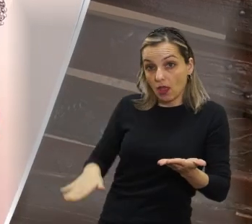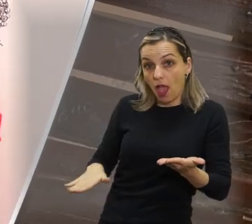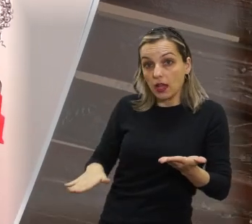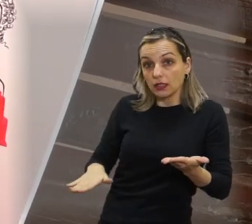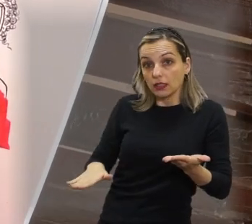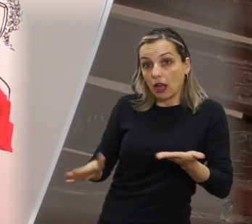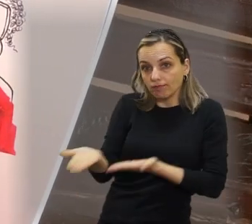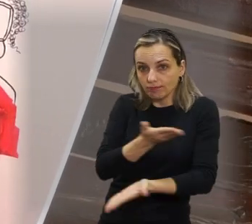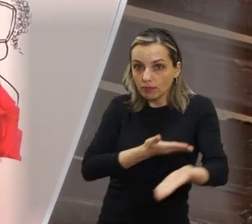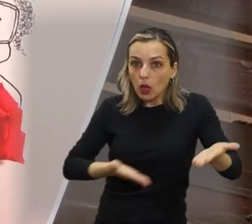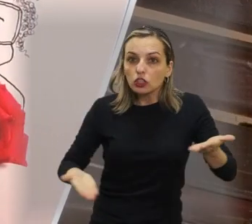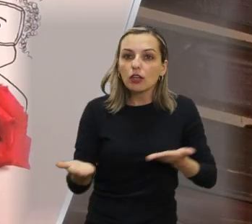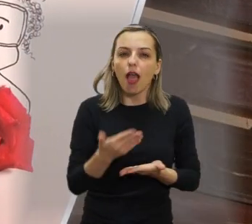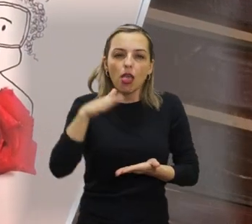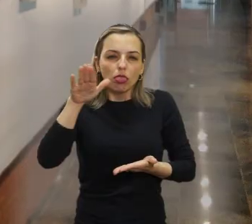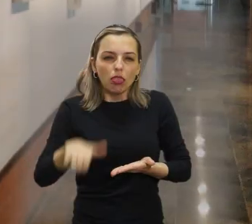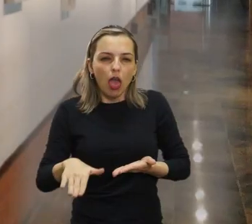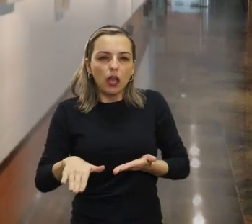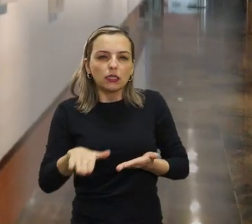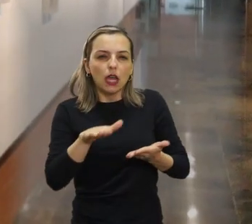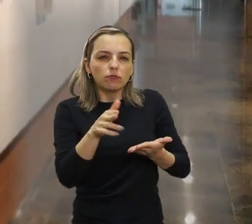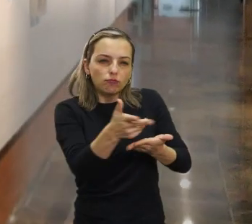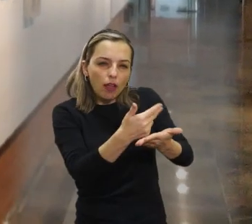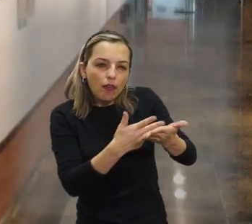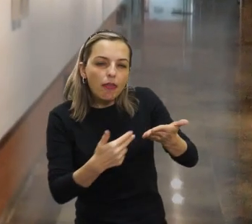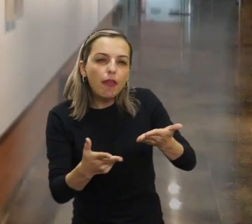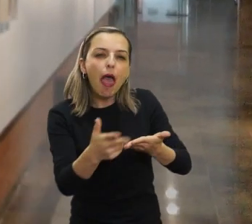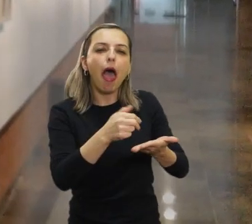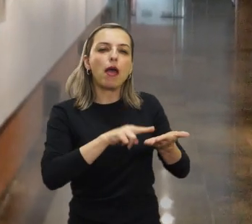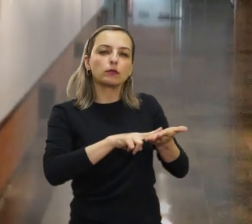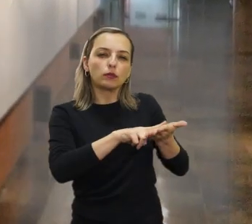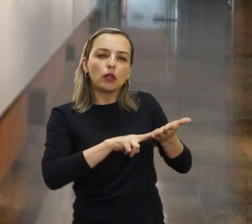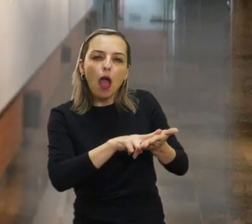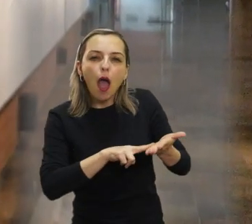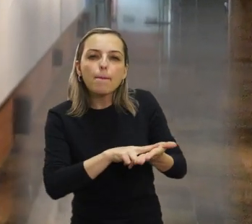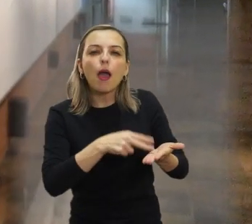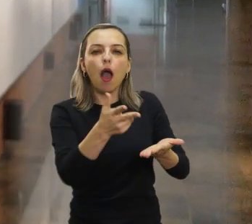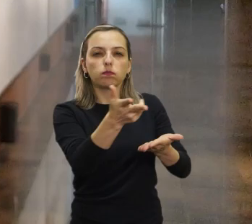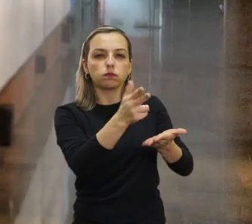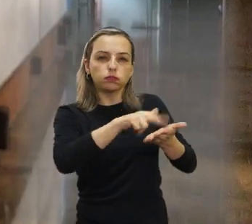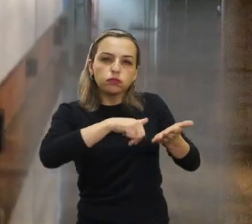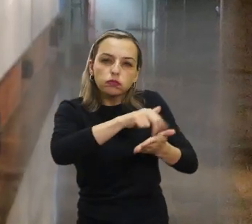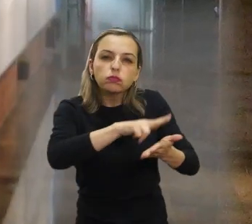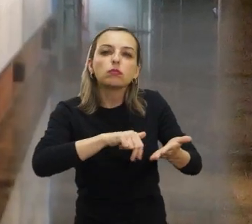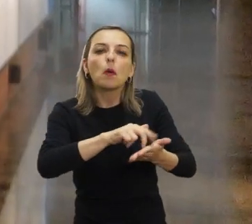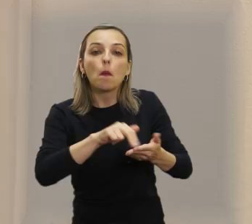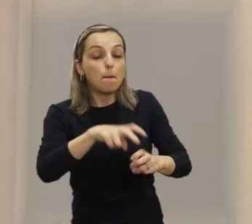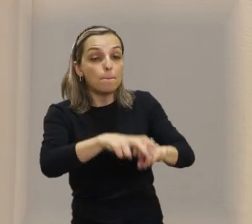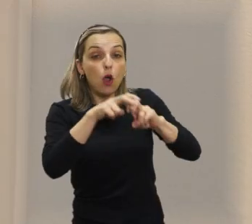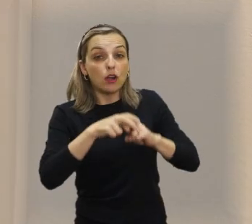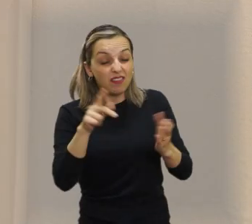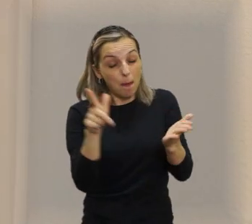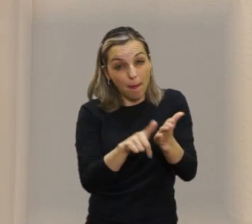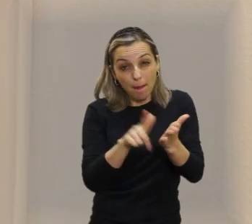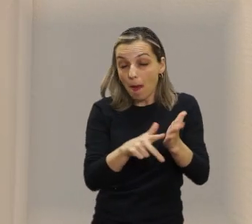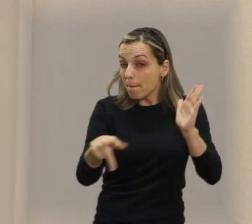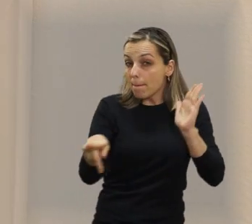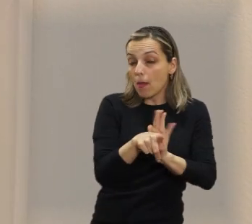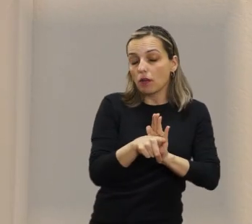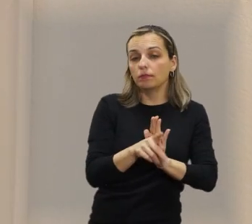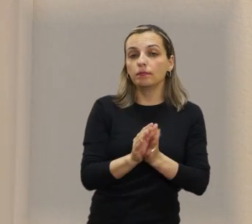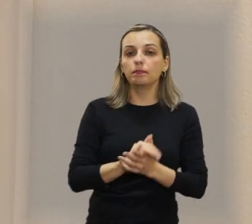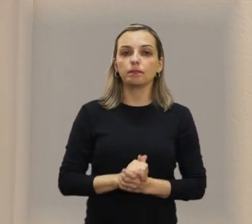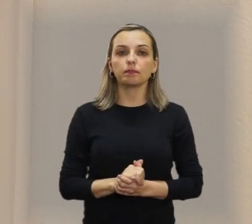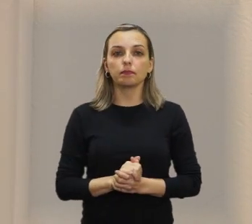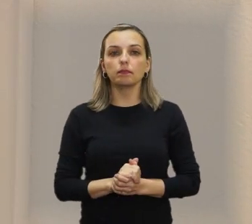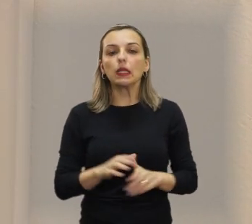um livro onde a criança possa desenhar, rabiscar, pintar. Ele foi feito no papel que a criança consiga